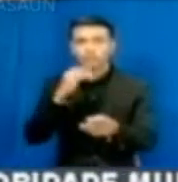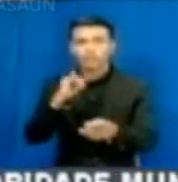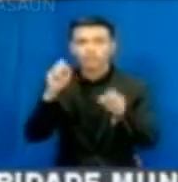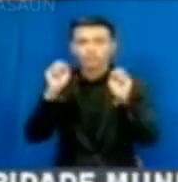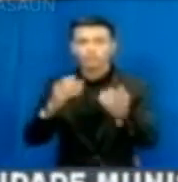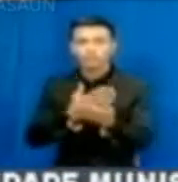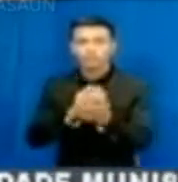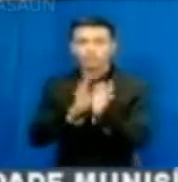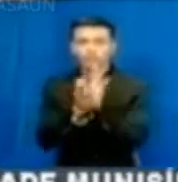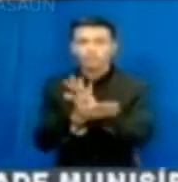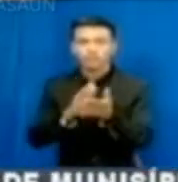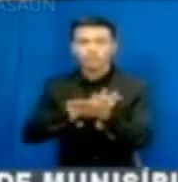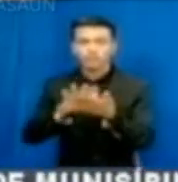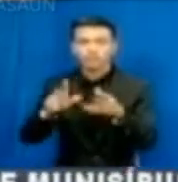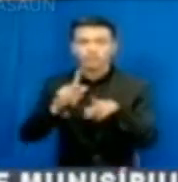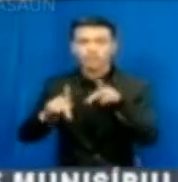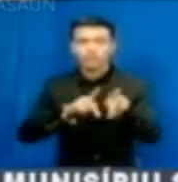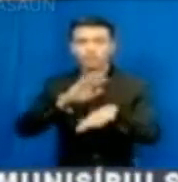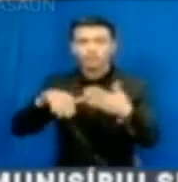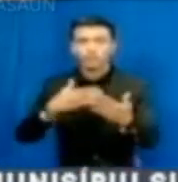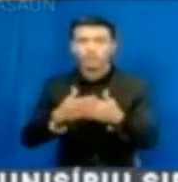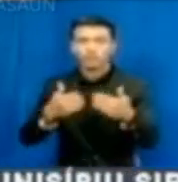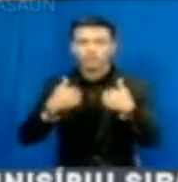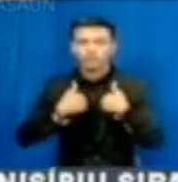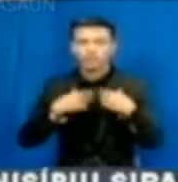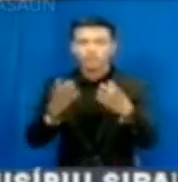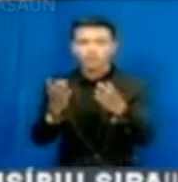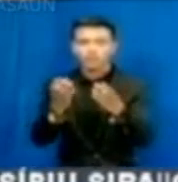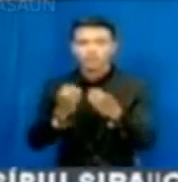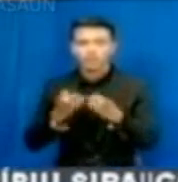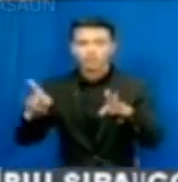Se Emoh Hoto Yavontade Emoh Hoto Yavontade Participativo